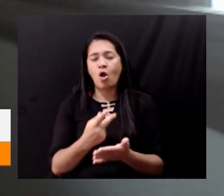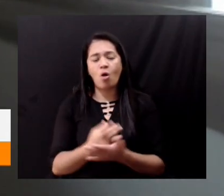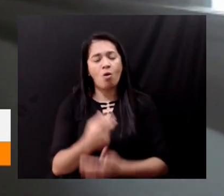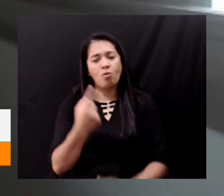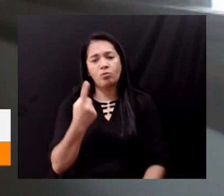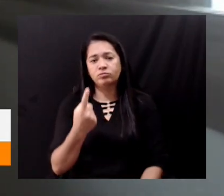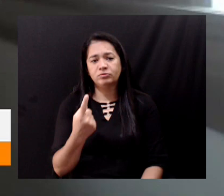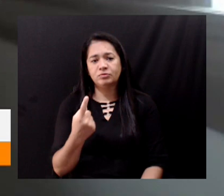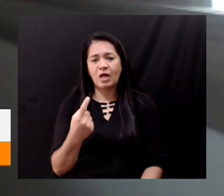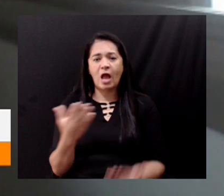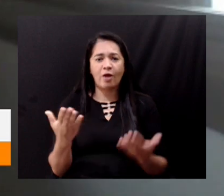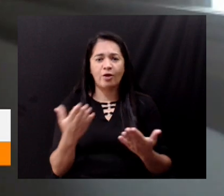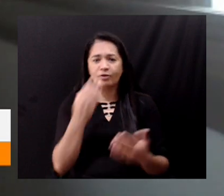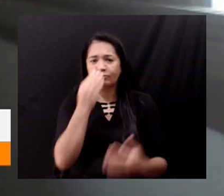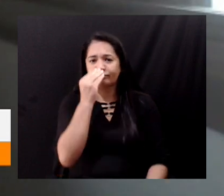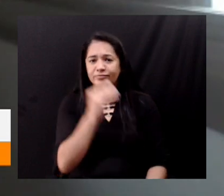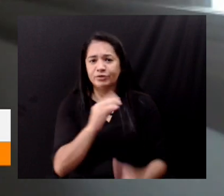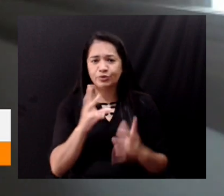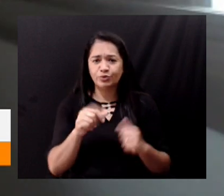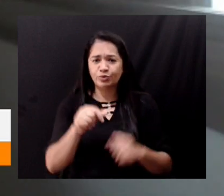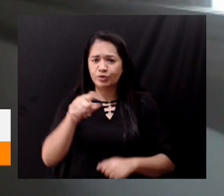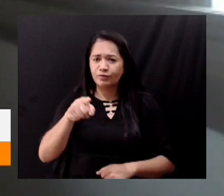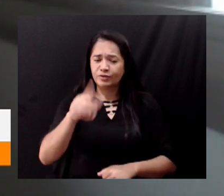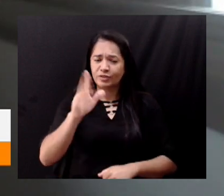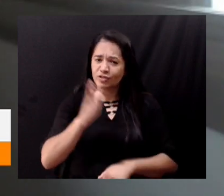desconsiderar tudo que você fez durante o resto do dia.